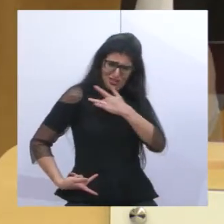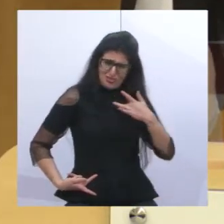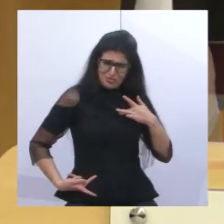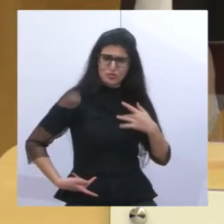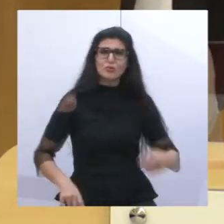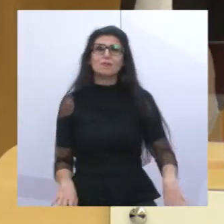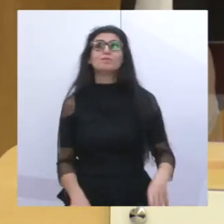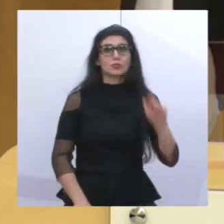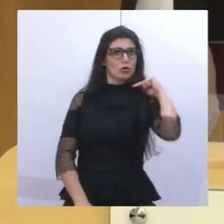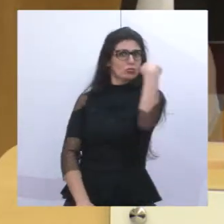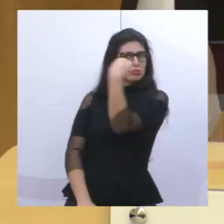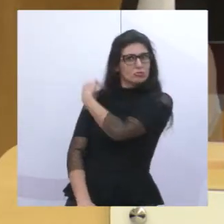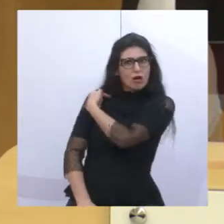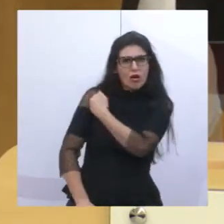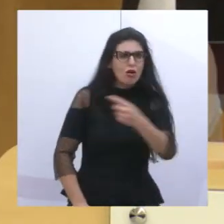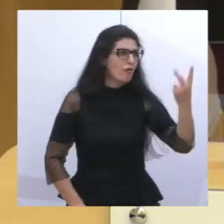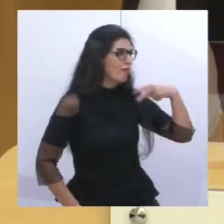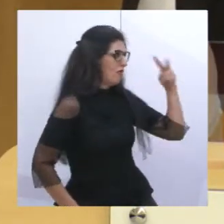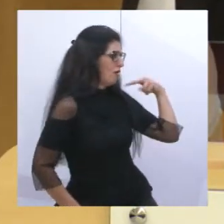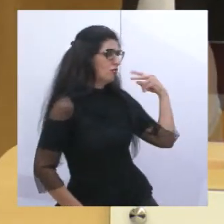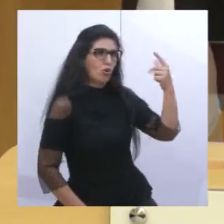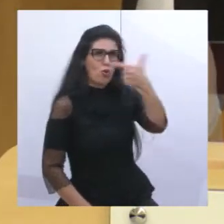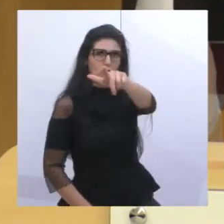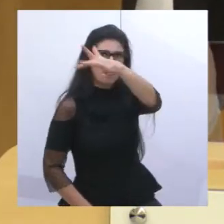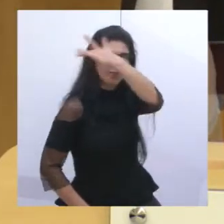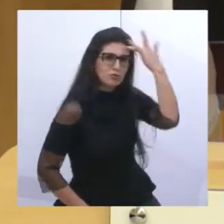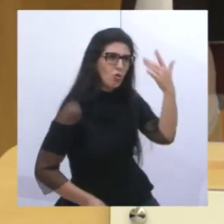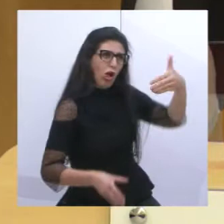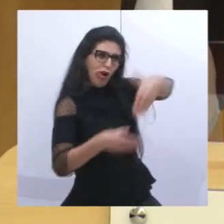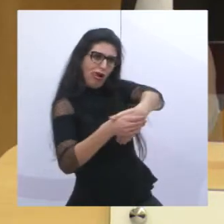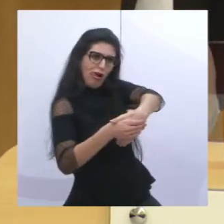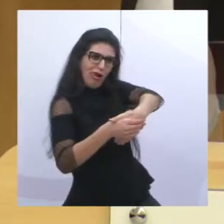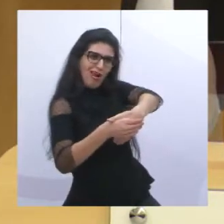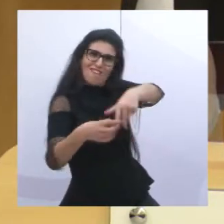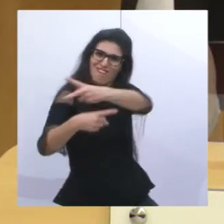vereadores, nós somos eleitos para quê? Para representar